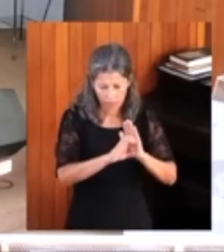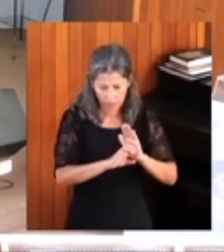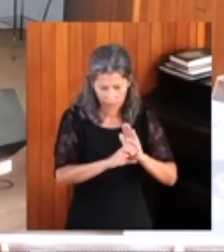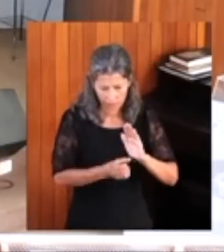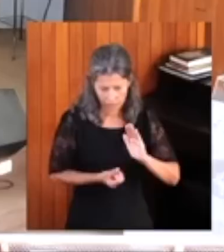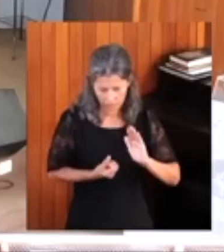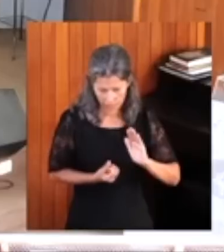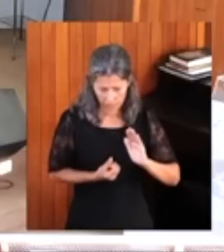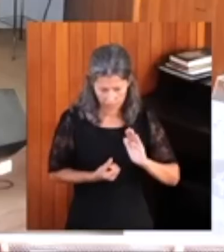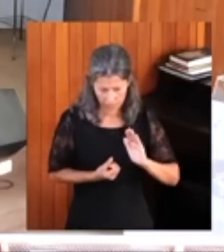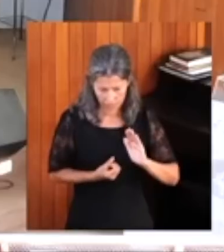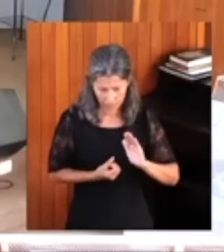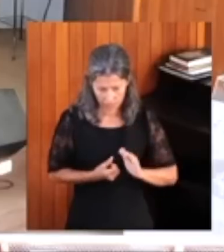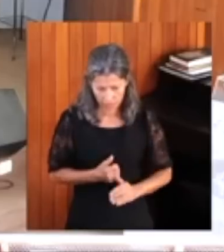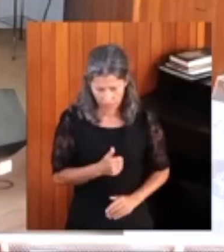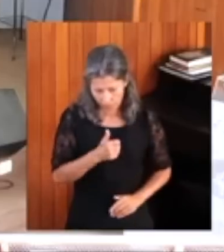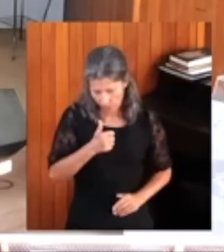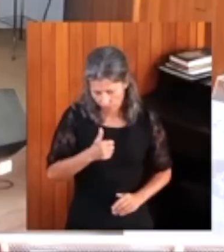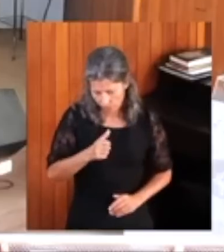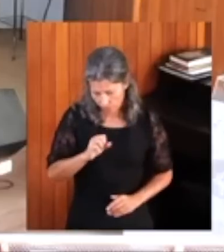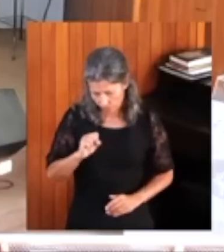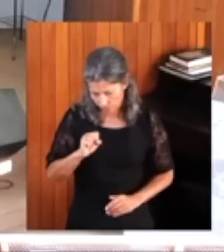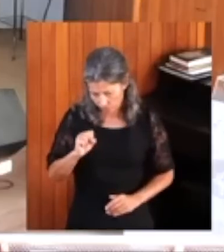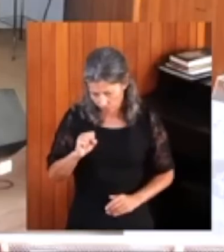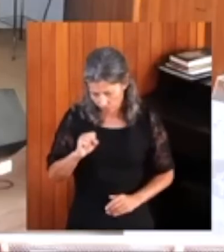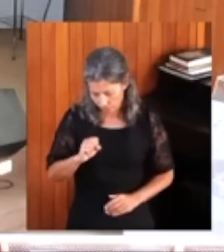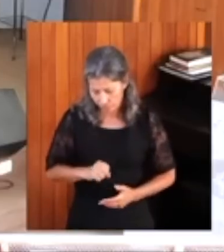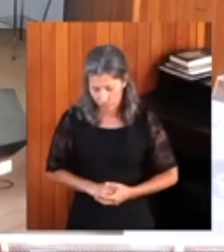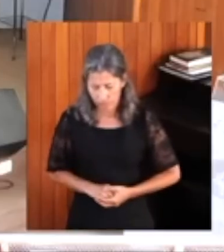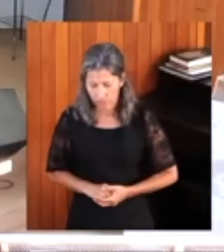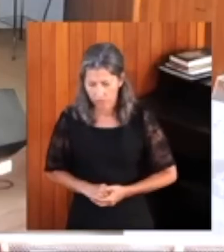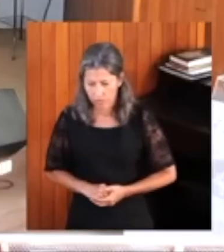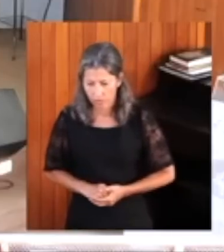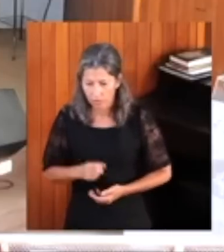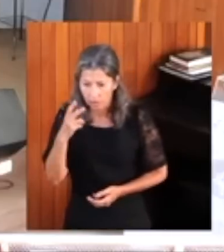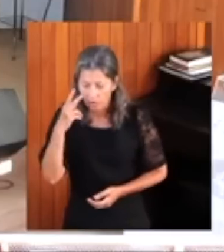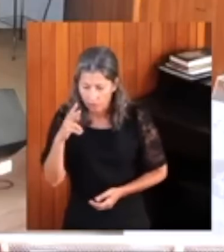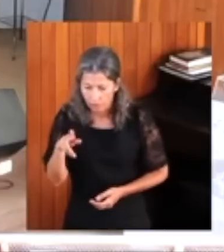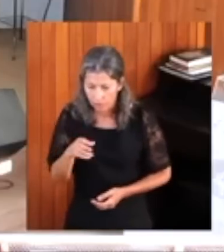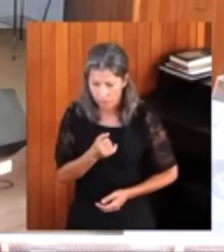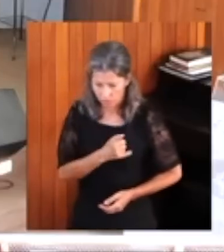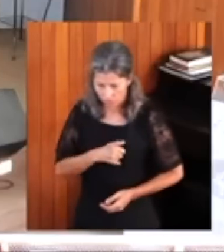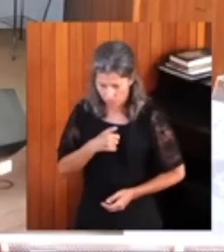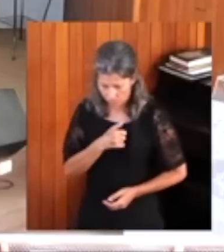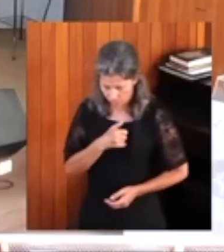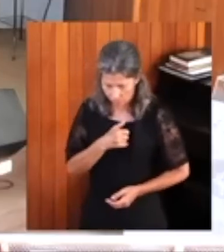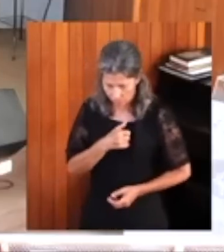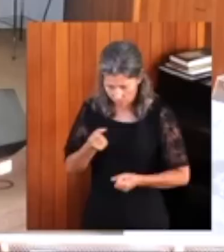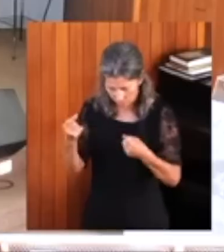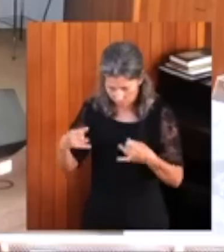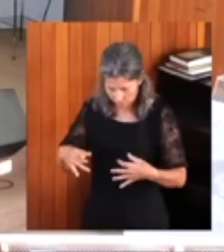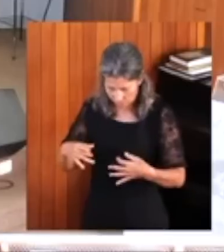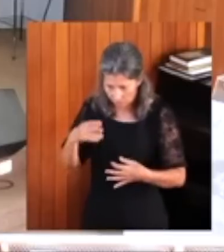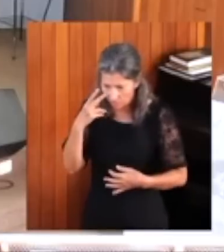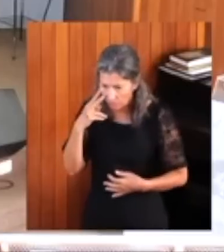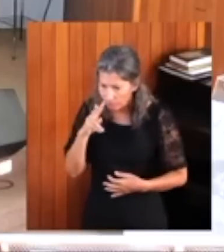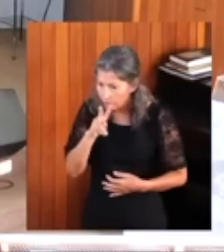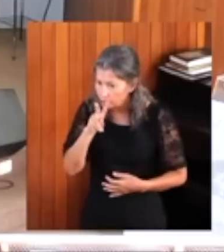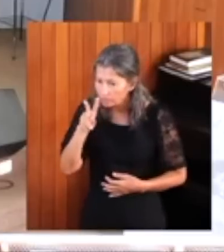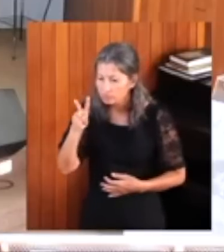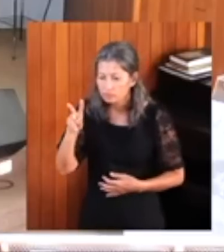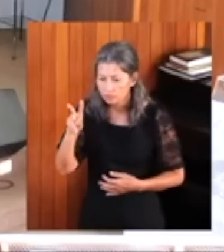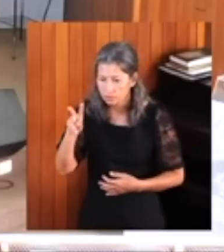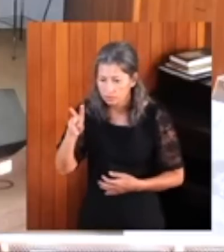quando Jesus, o Cordeiro, quebrou o primeiro dos 7 selos. E ouvi um dos 4 seres viventes, dizendo como se